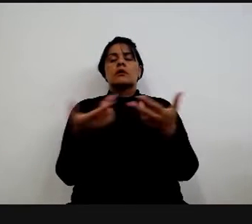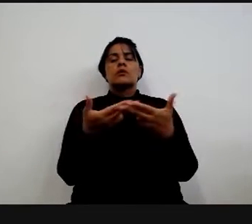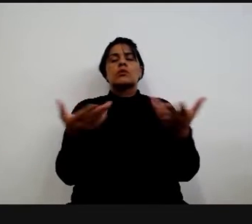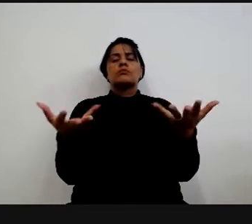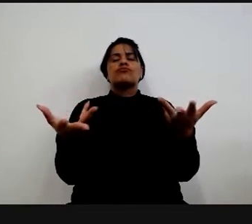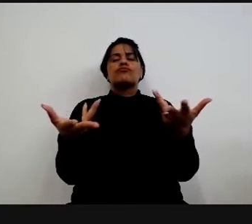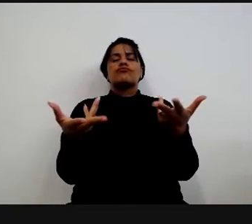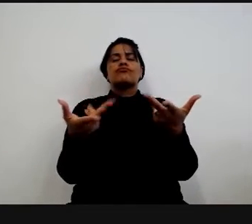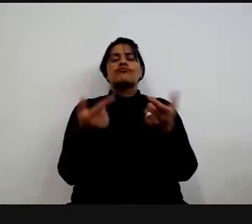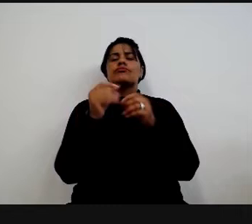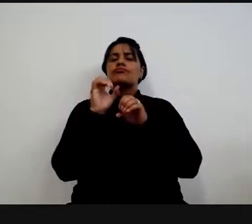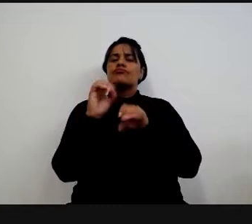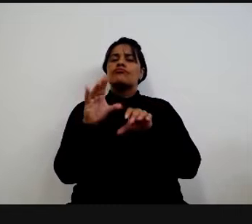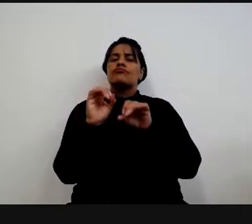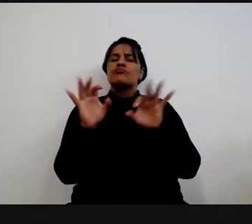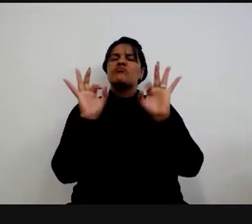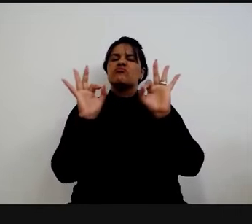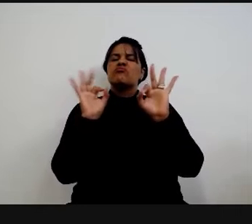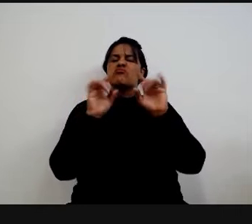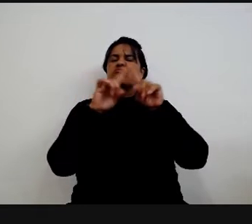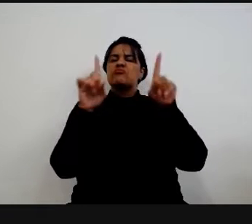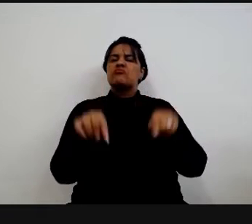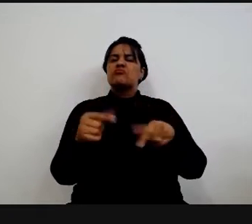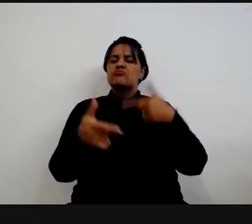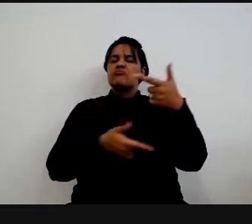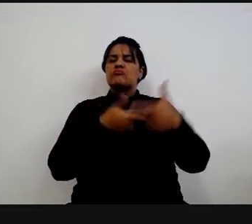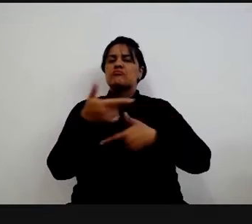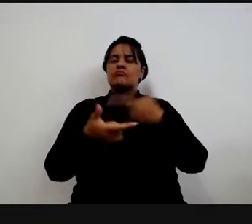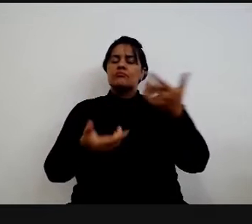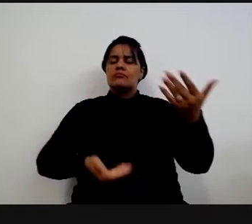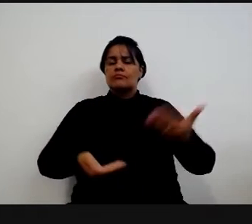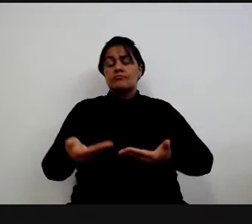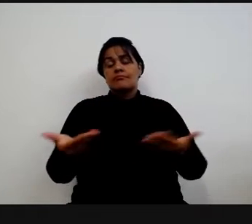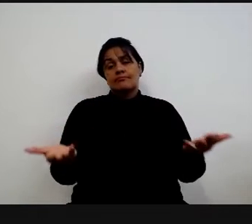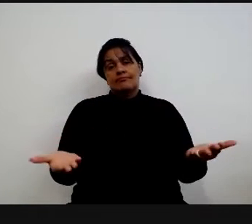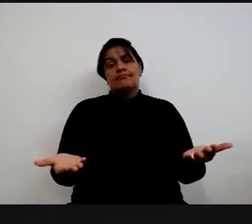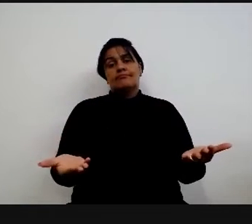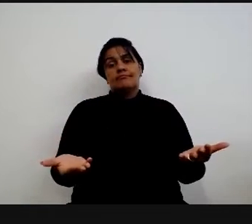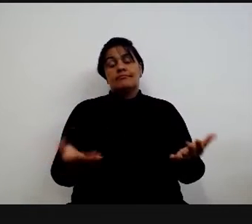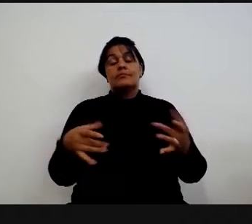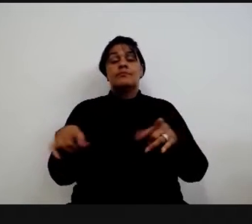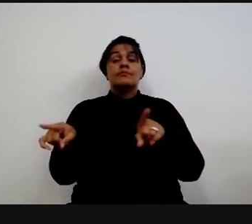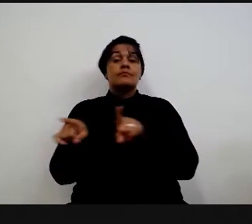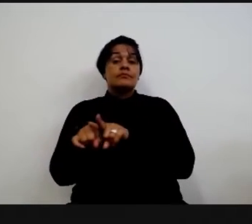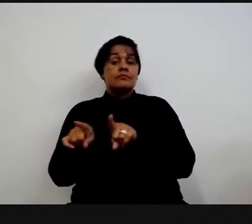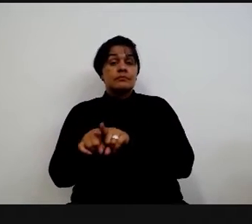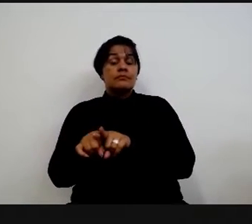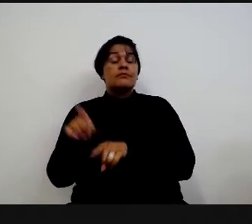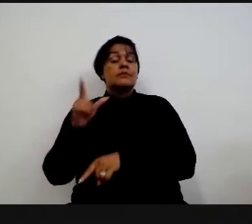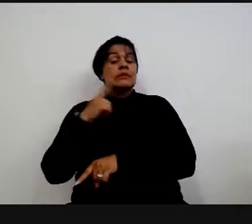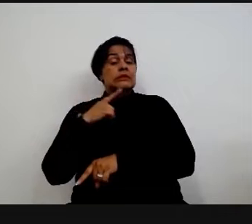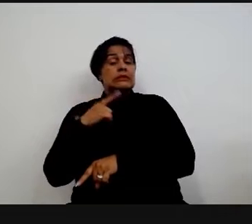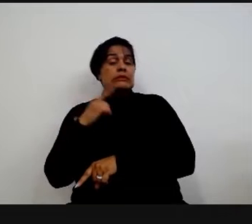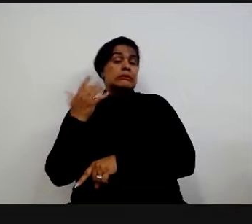de qualidade de ensino para os servidores dos tribunais de contas. E temos aproximadamente,